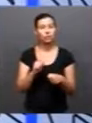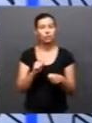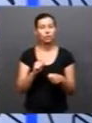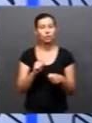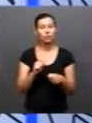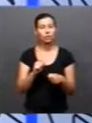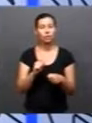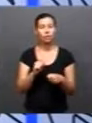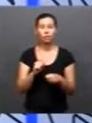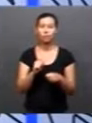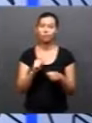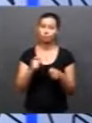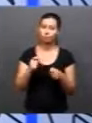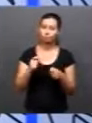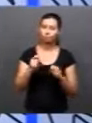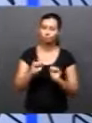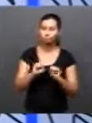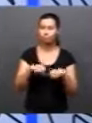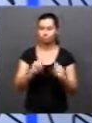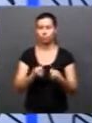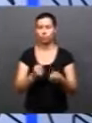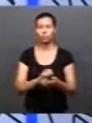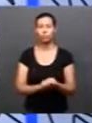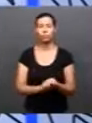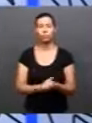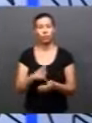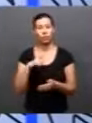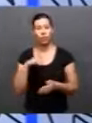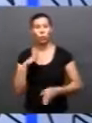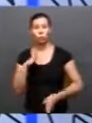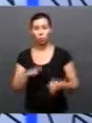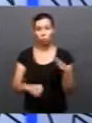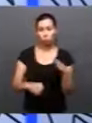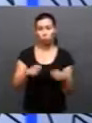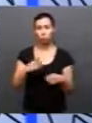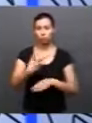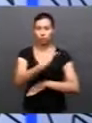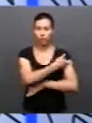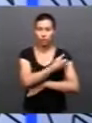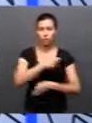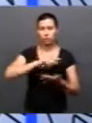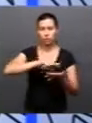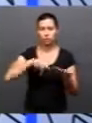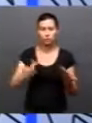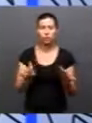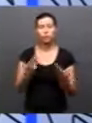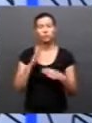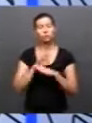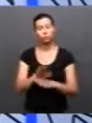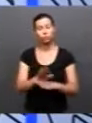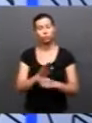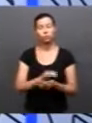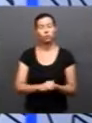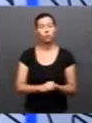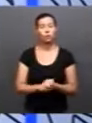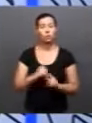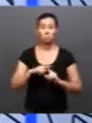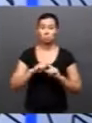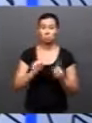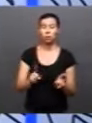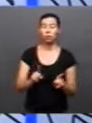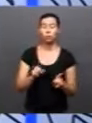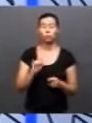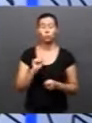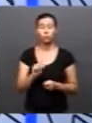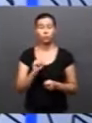nós temos de robôs, de vacinas, de produtos, de medicação, né? Mas há